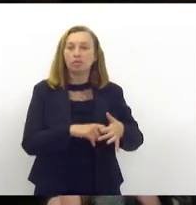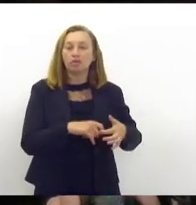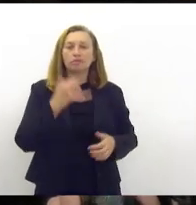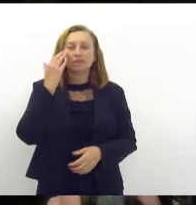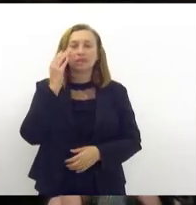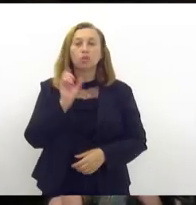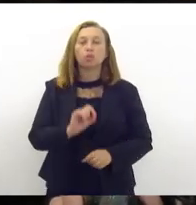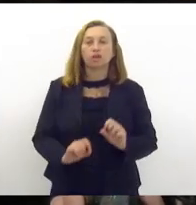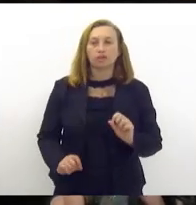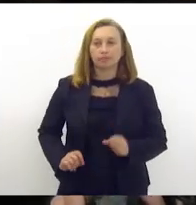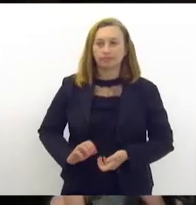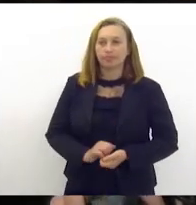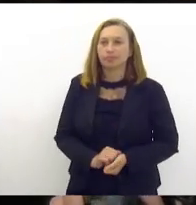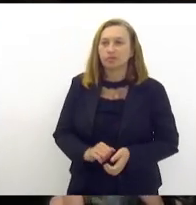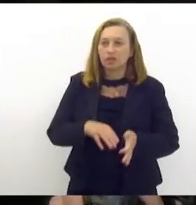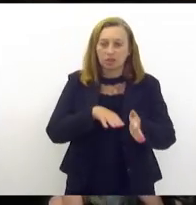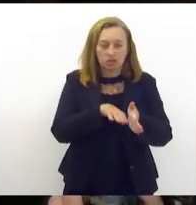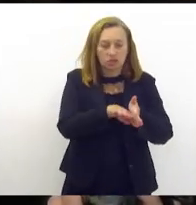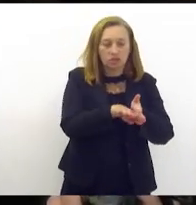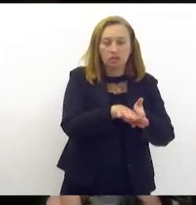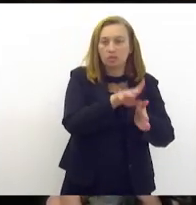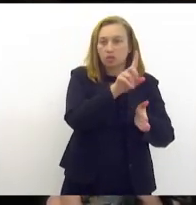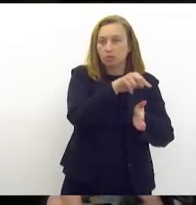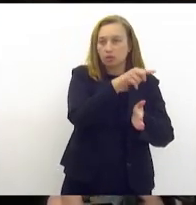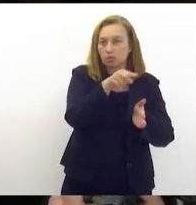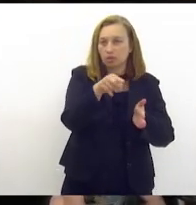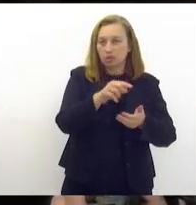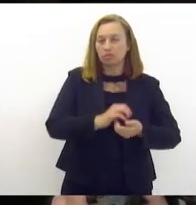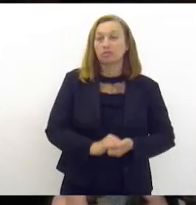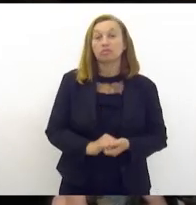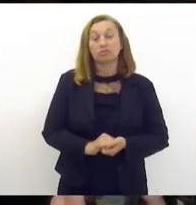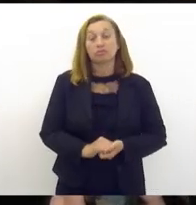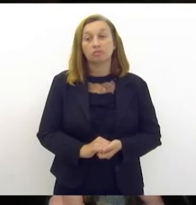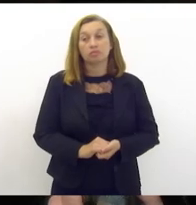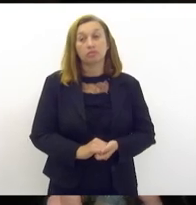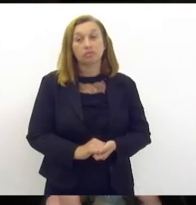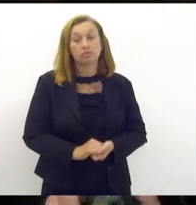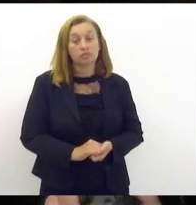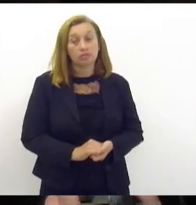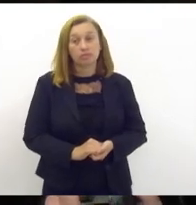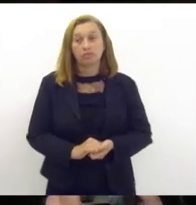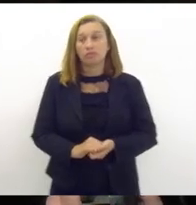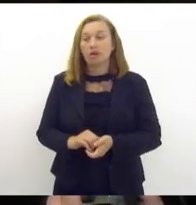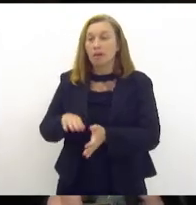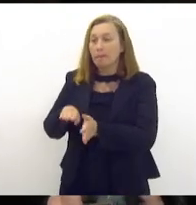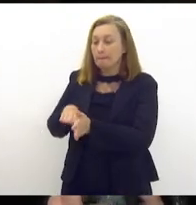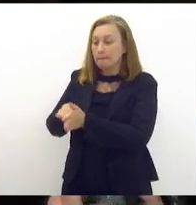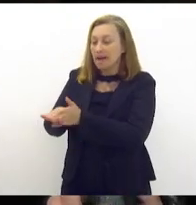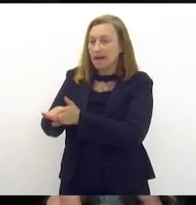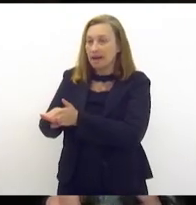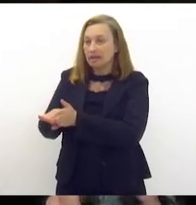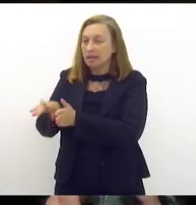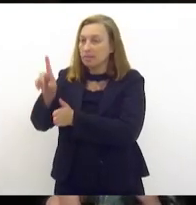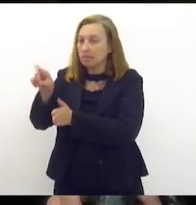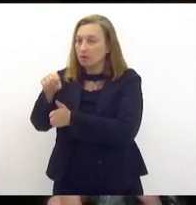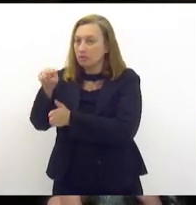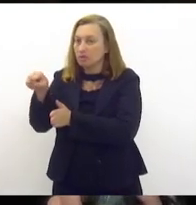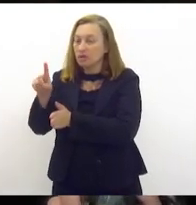coisa? Estacionamento proibido é uma coisa e parada proibida é outra.